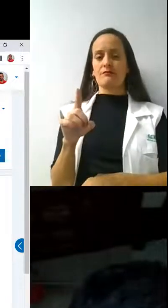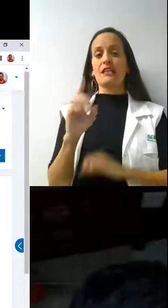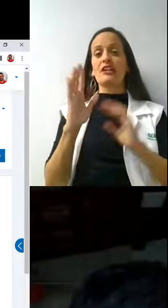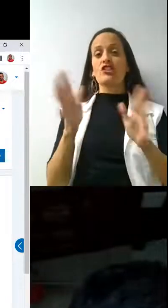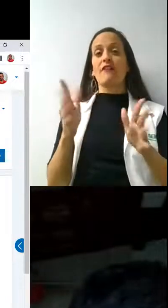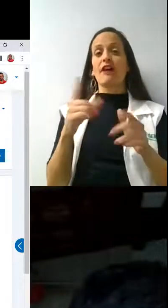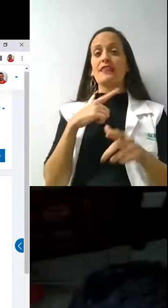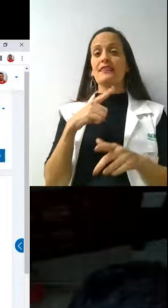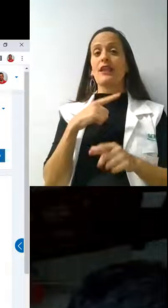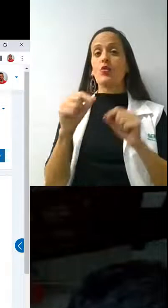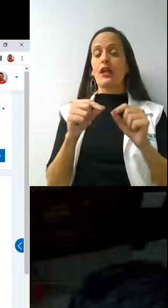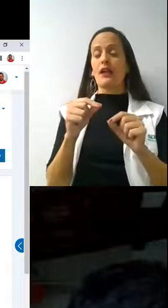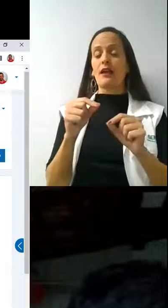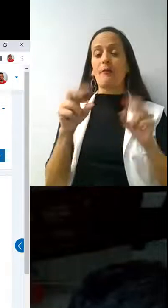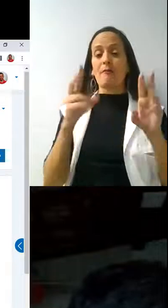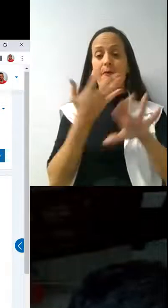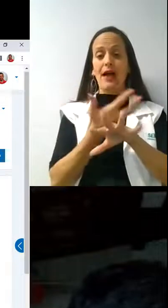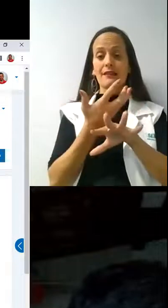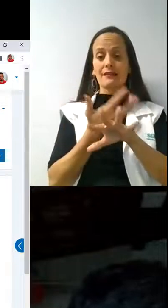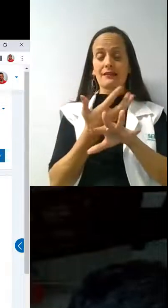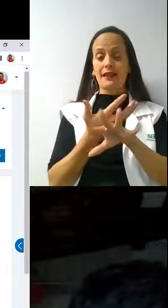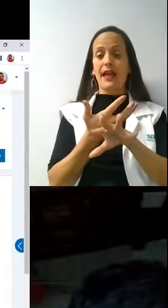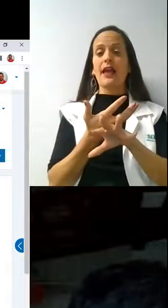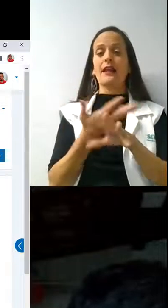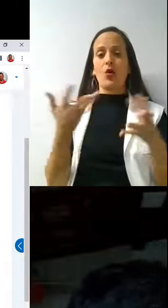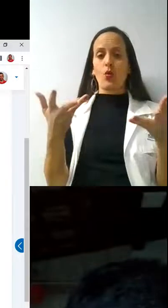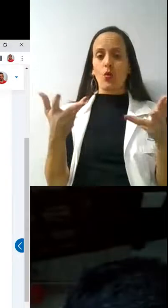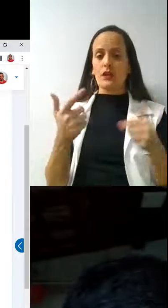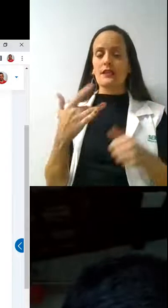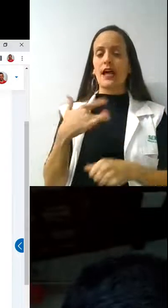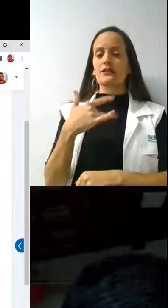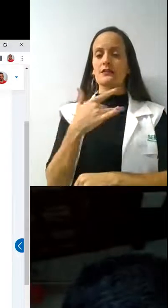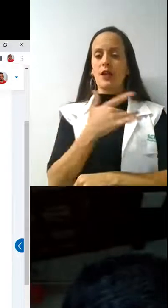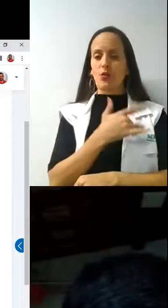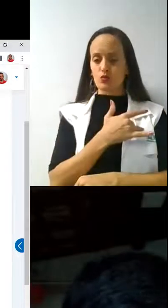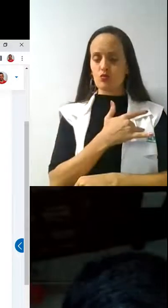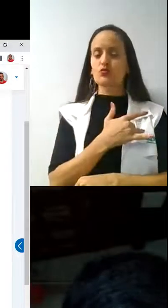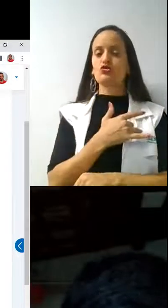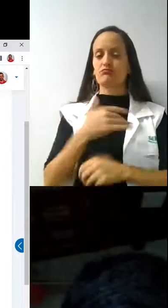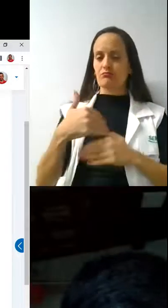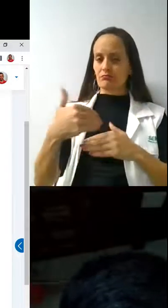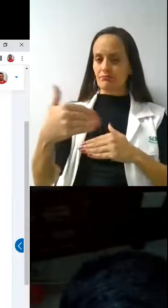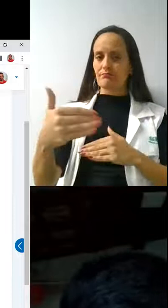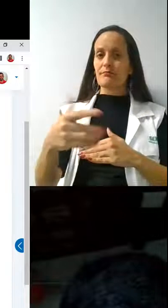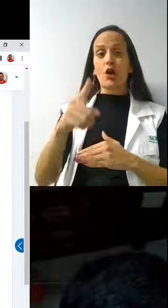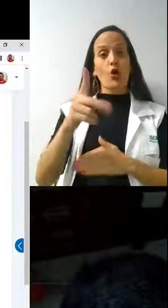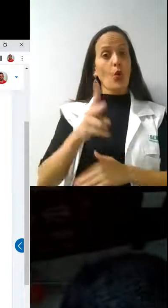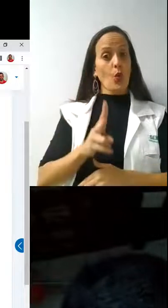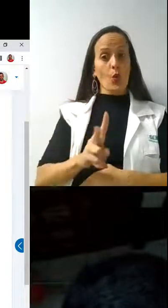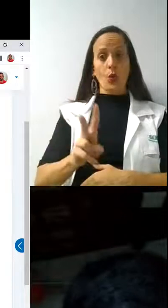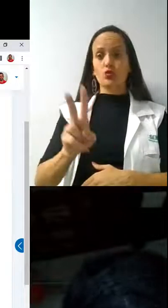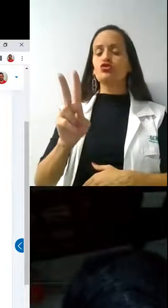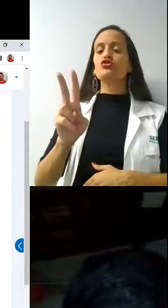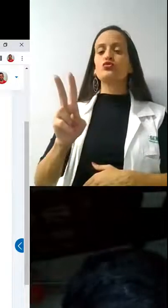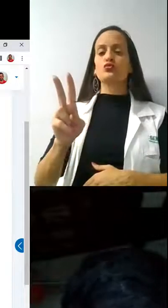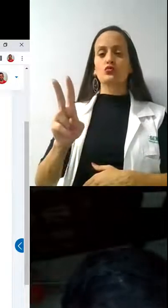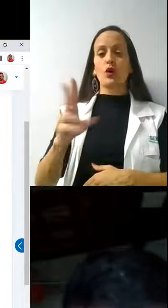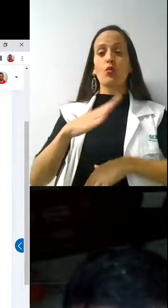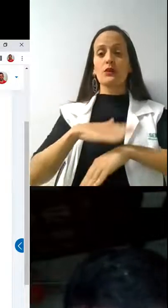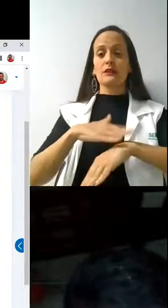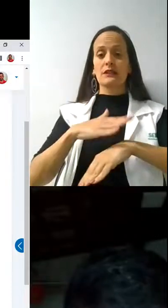que é qualidade, saúde, meio ambiente e segurança. Mas o prazo de envio aqui vai continuar o mesmo, né? Do dia 11/8